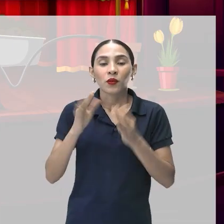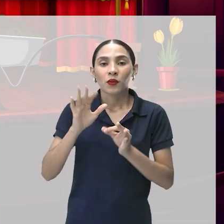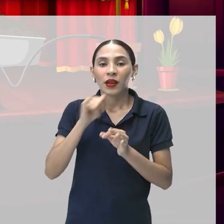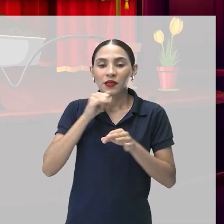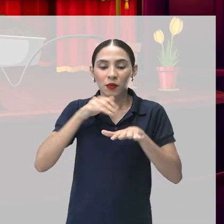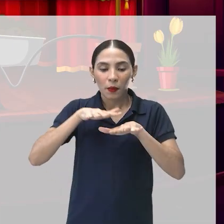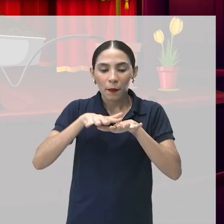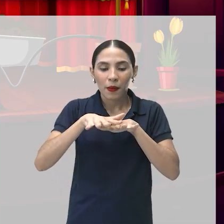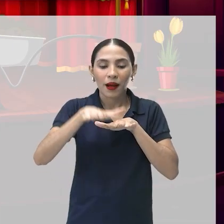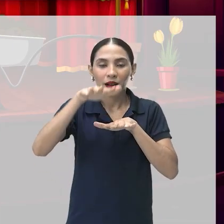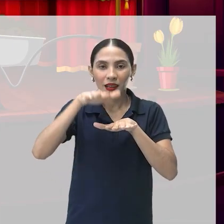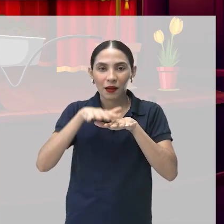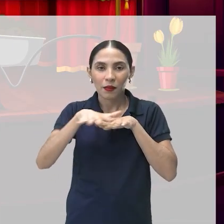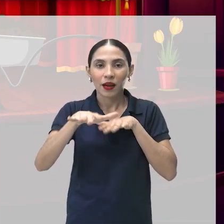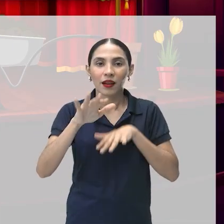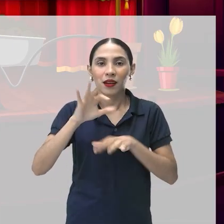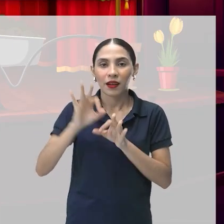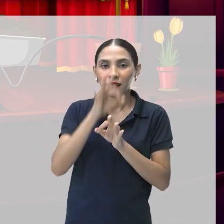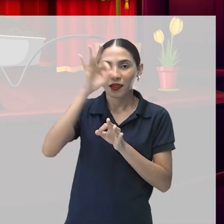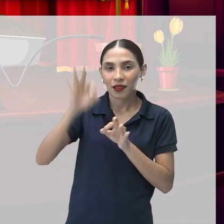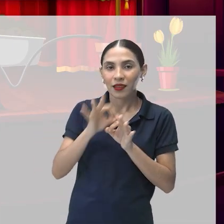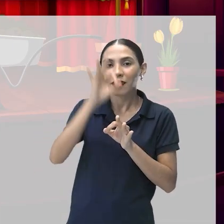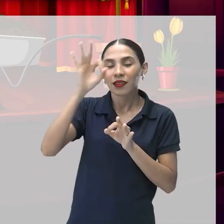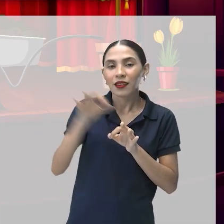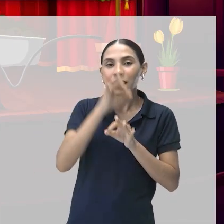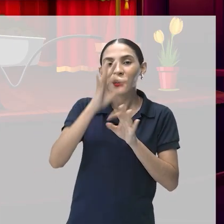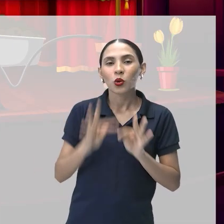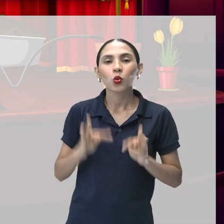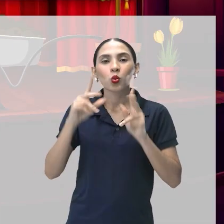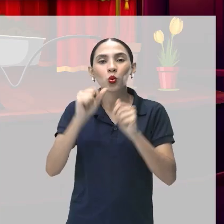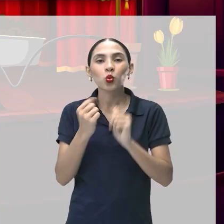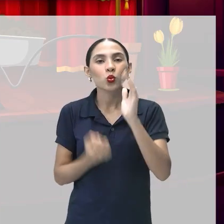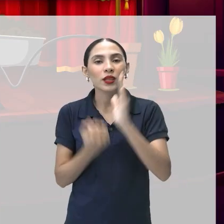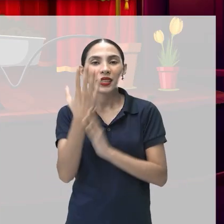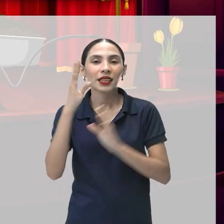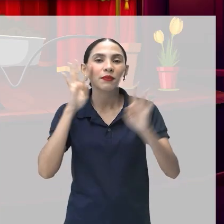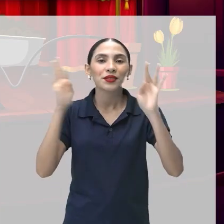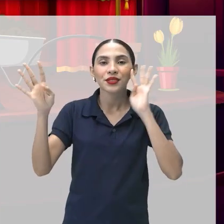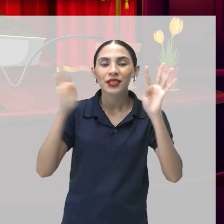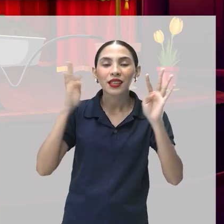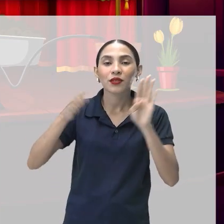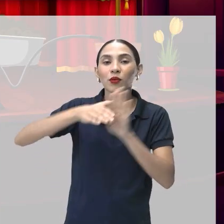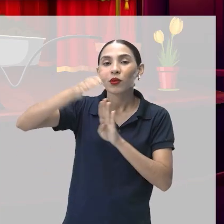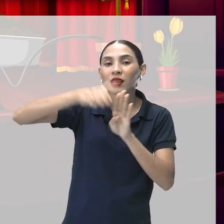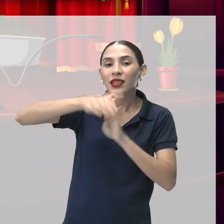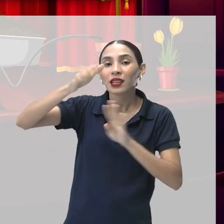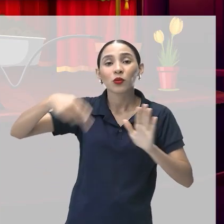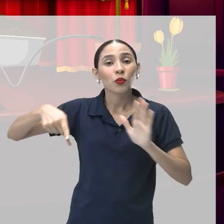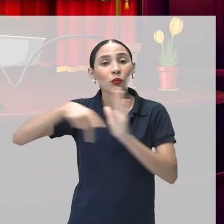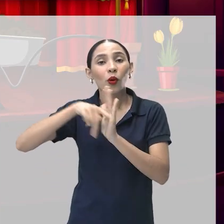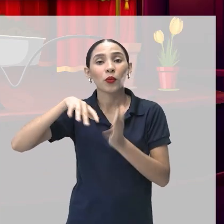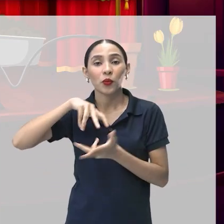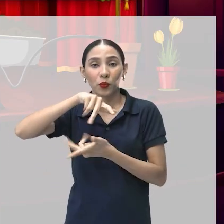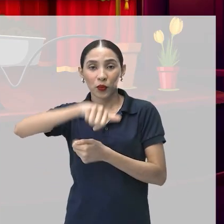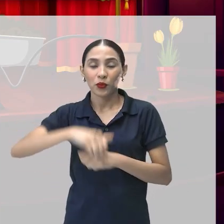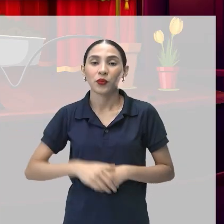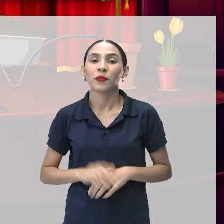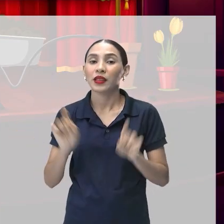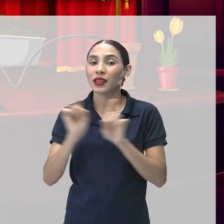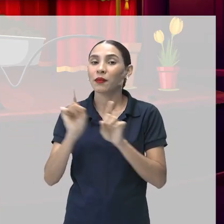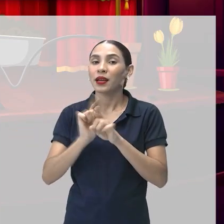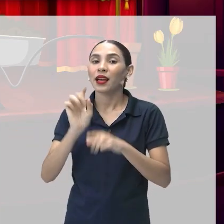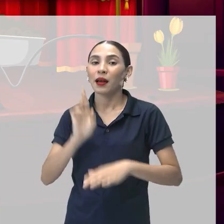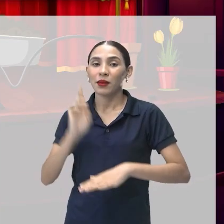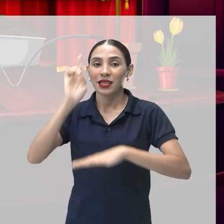né, um tear mágico, com o qual tece todo o seu redor, orientando o próprio mundo. Ela